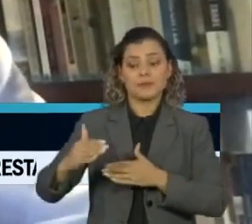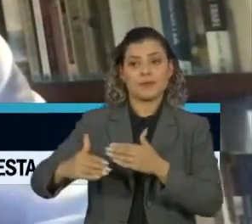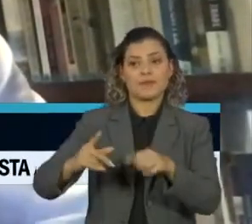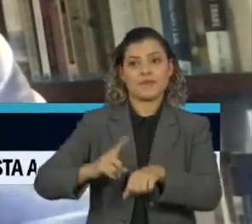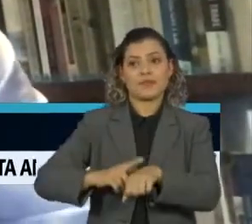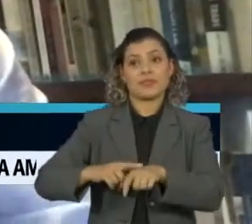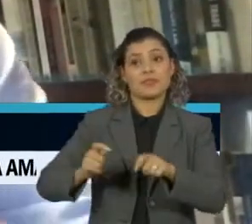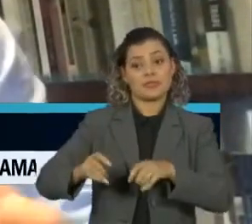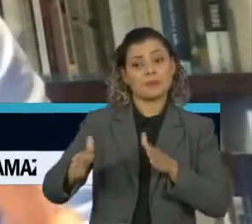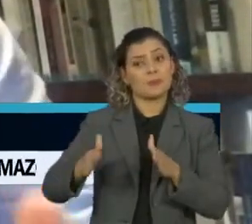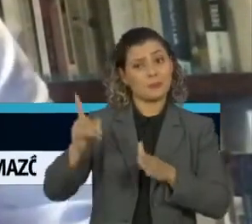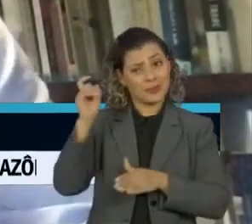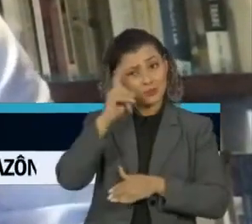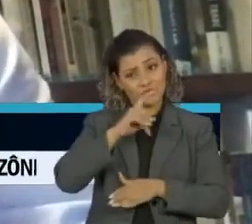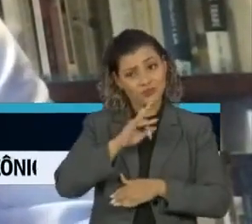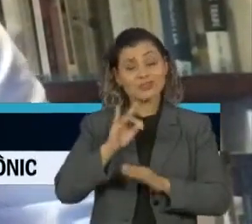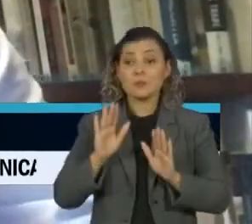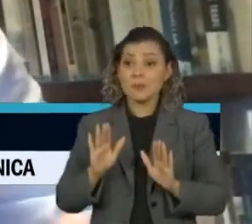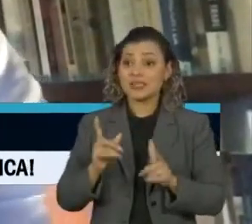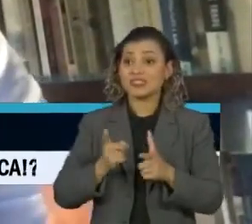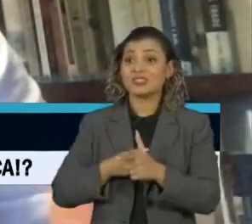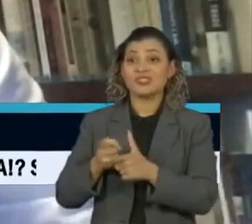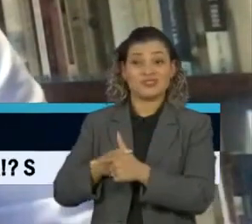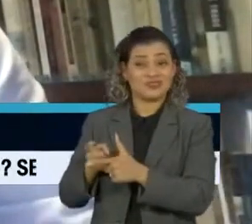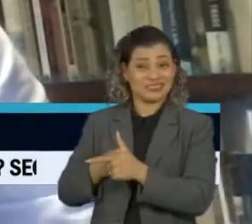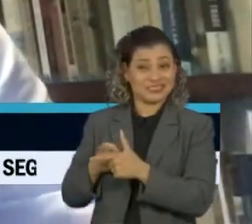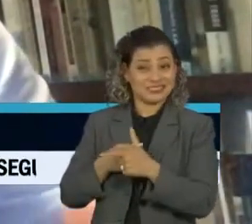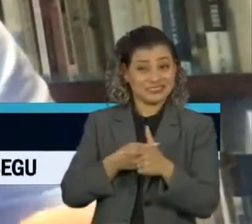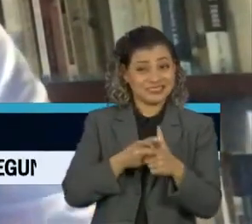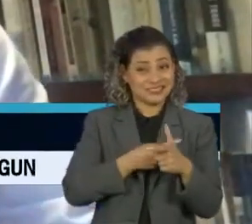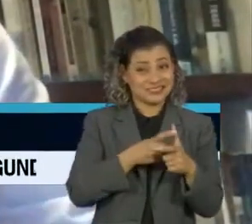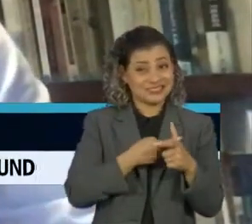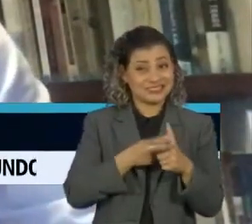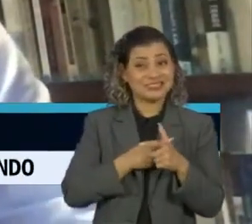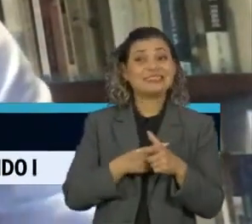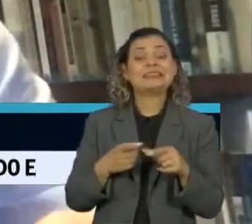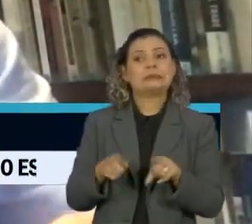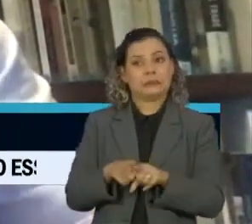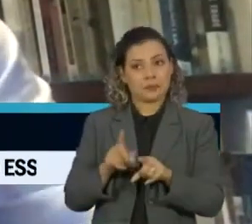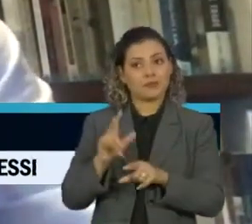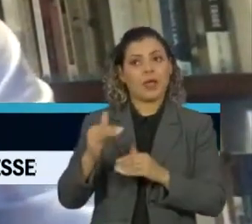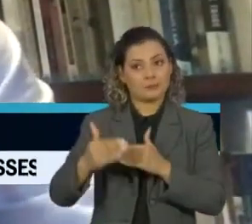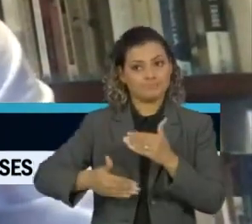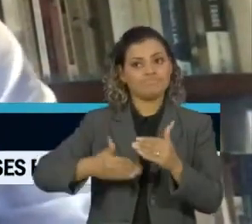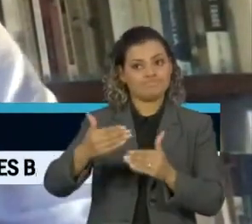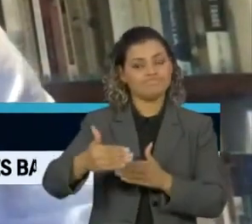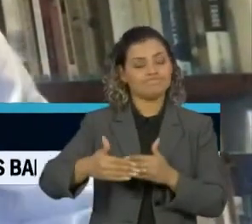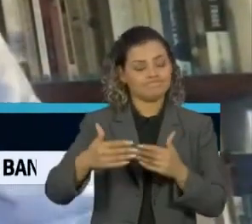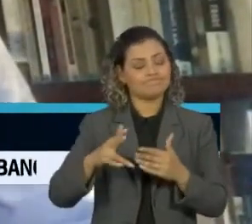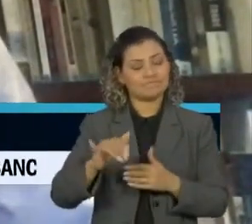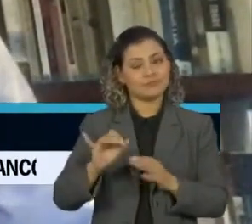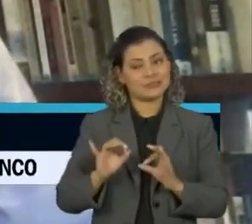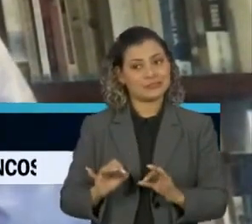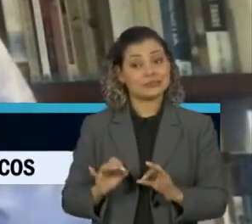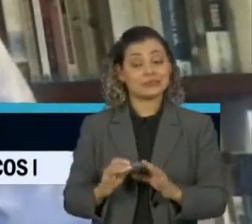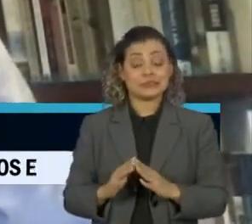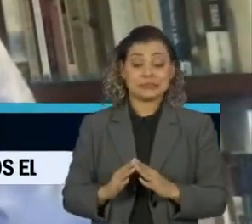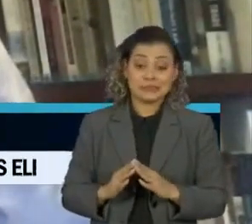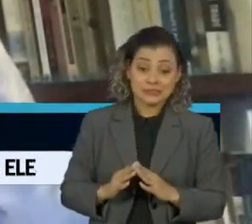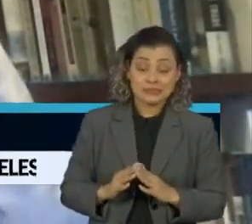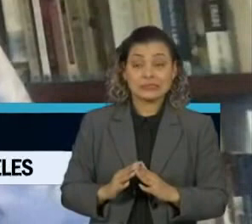tempos difíceis e a inadimplência, ela provavelmente virá quando essas